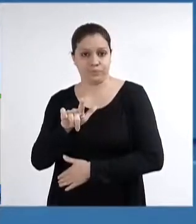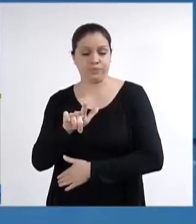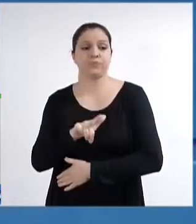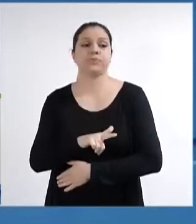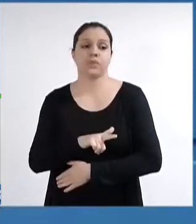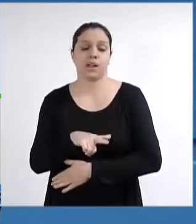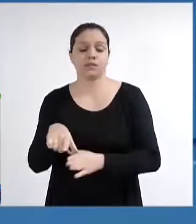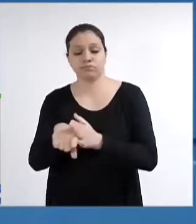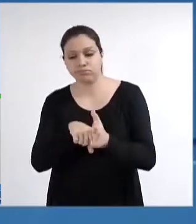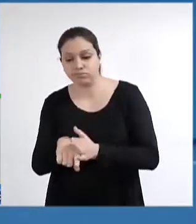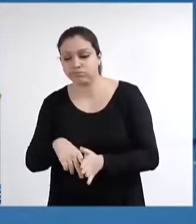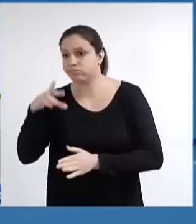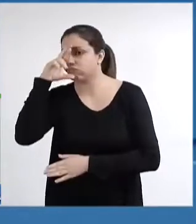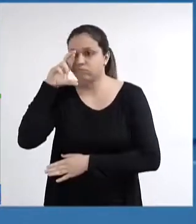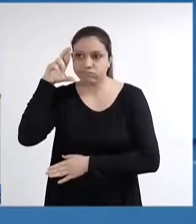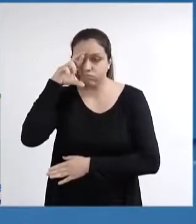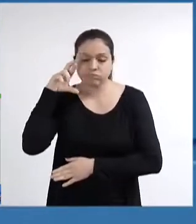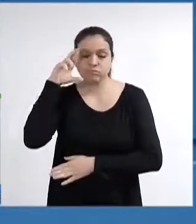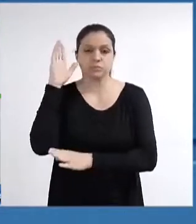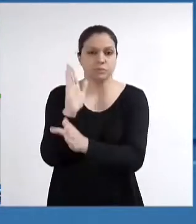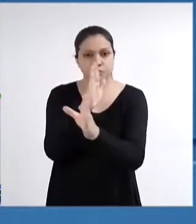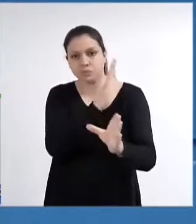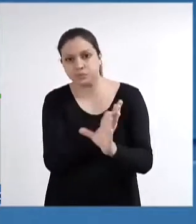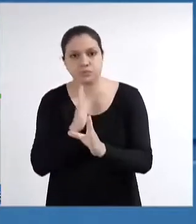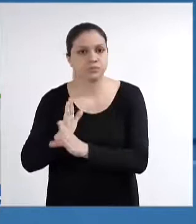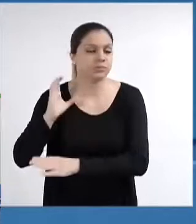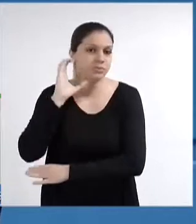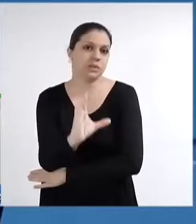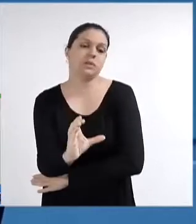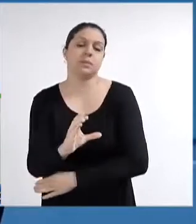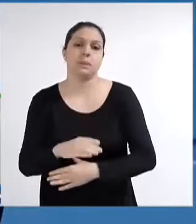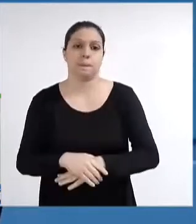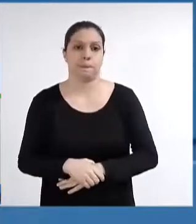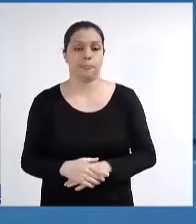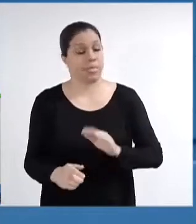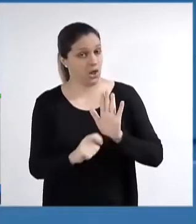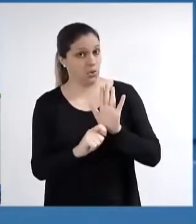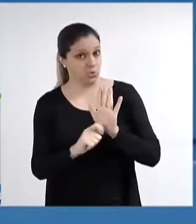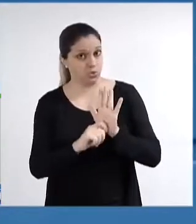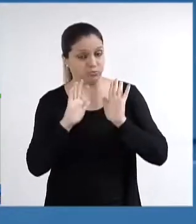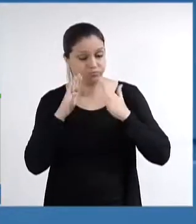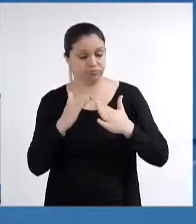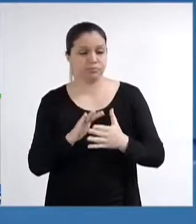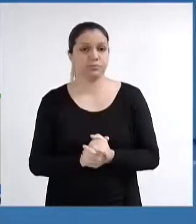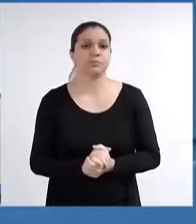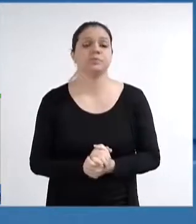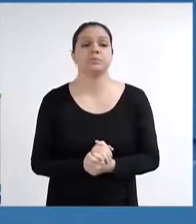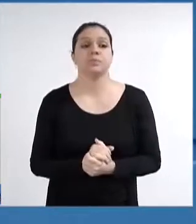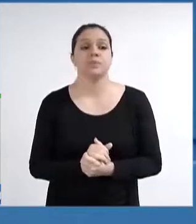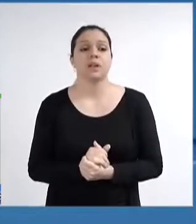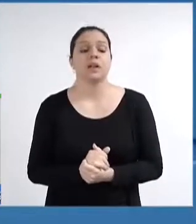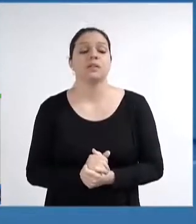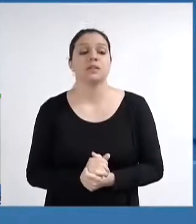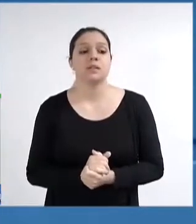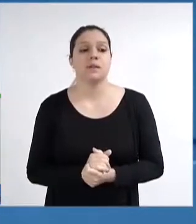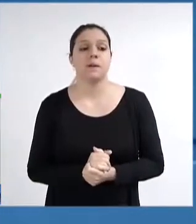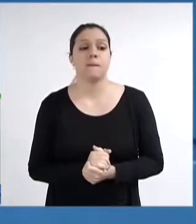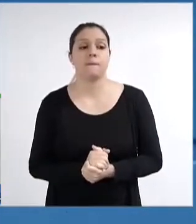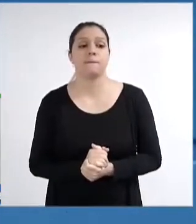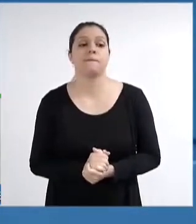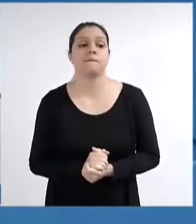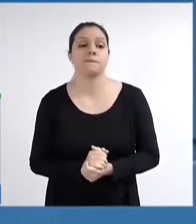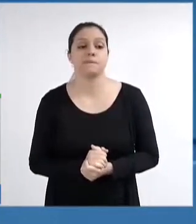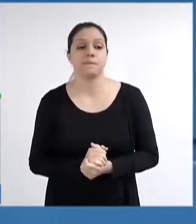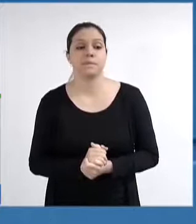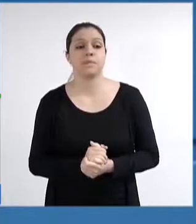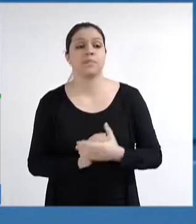na investigação e na participação desses crimes com drogas. Dizer para Vossa Excelência que, como o senhor